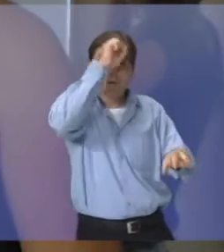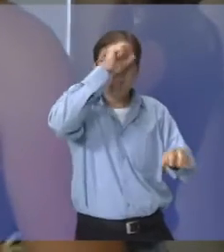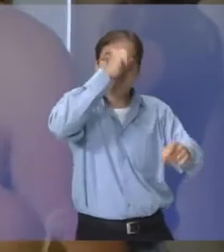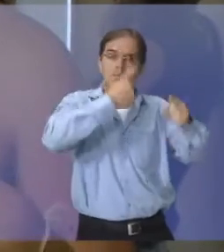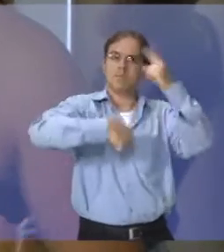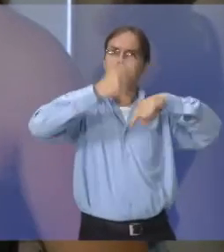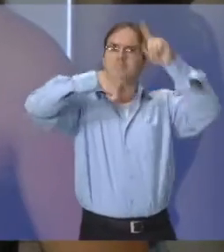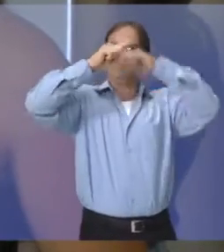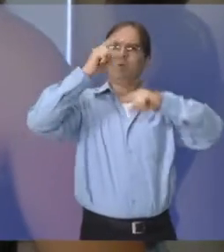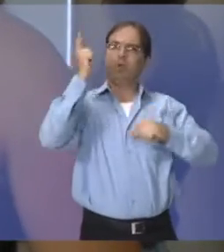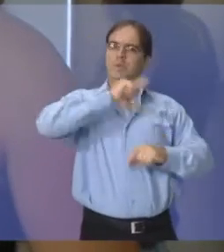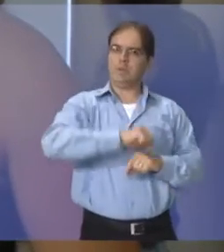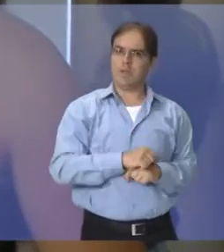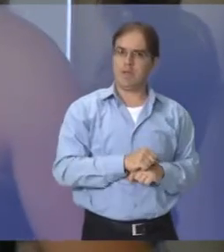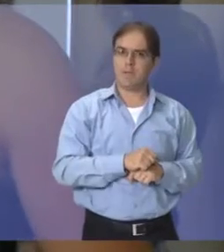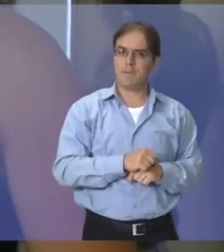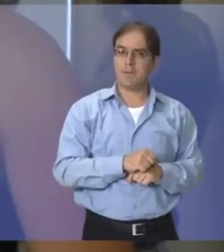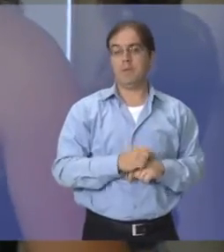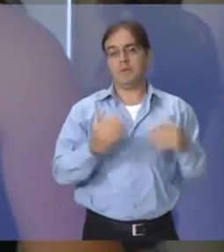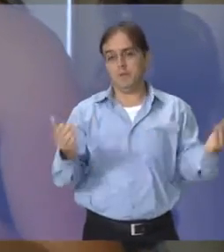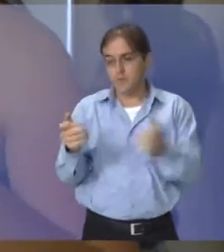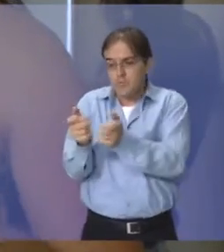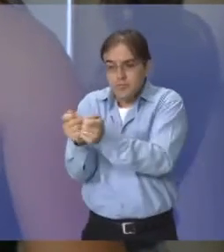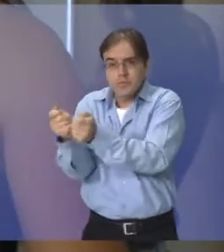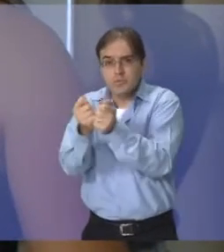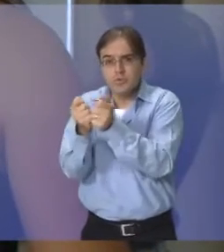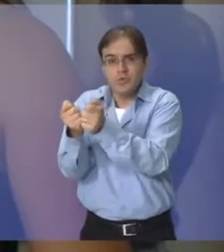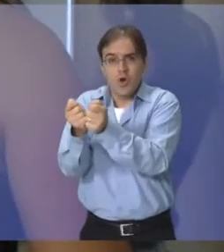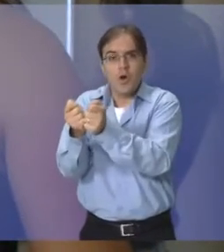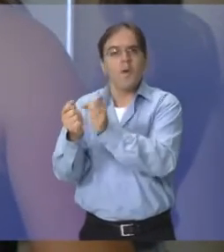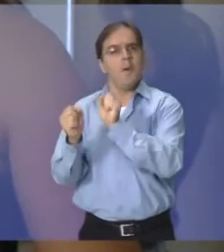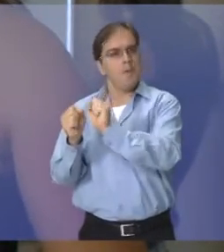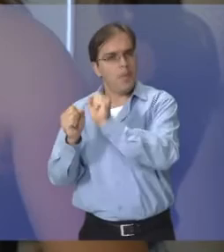aprendizagem que as crianças criam